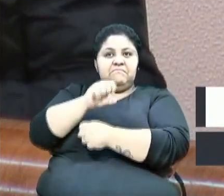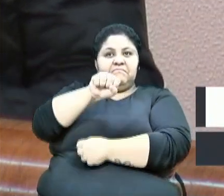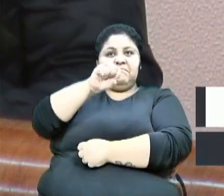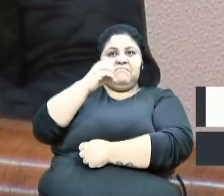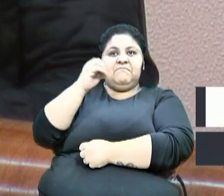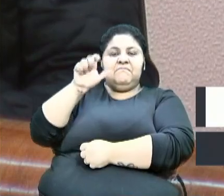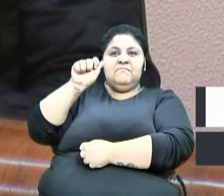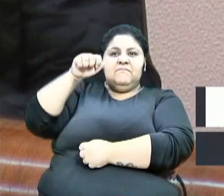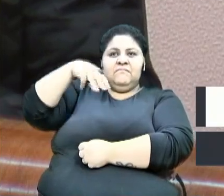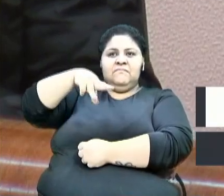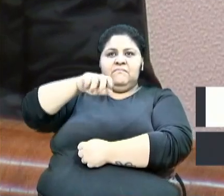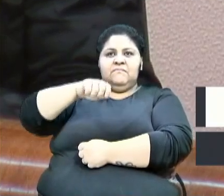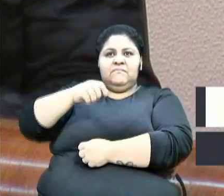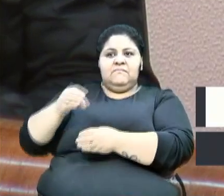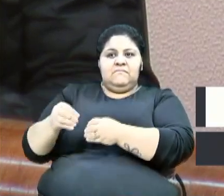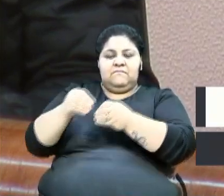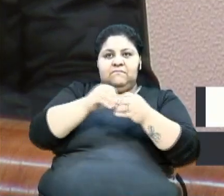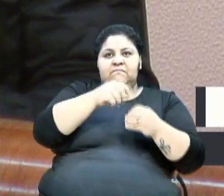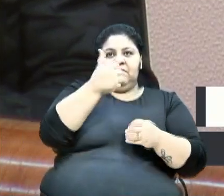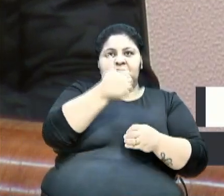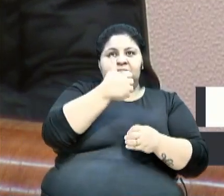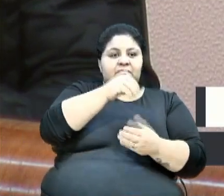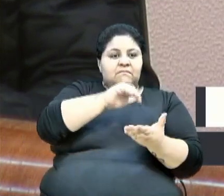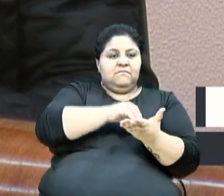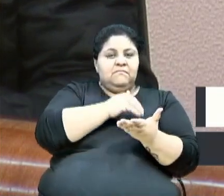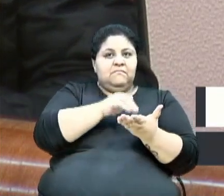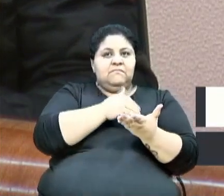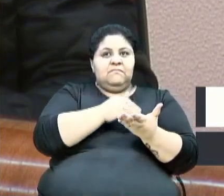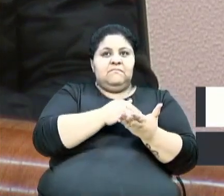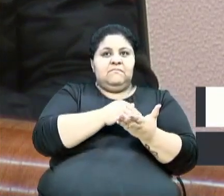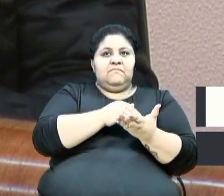a palavra ao primeiro secretário que faça a leitura do ofício número